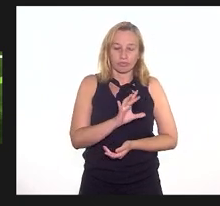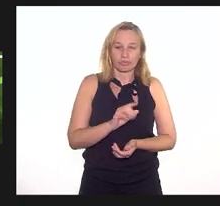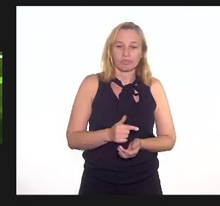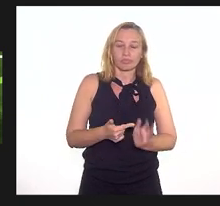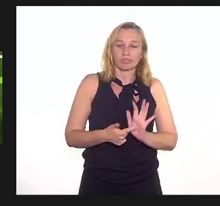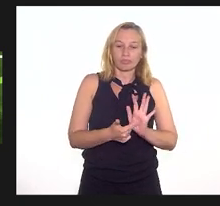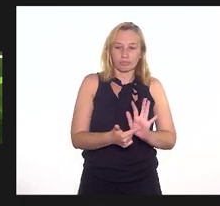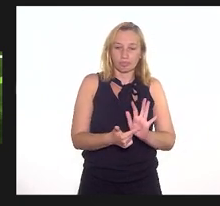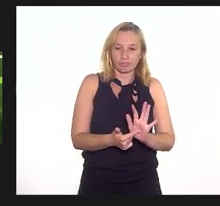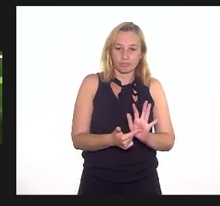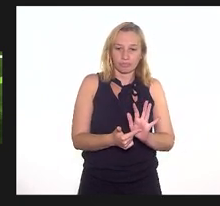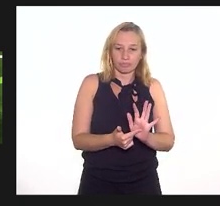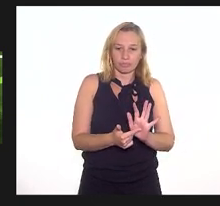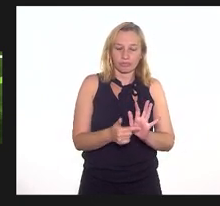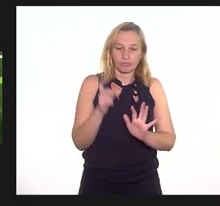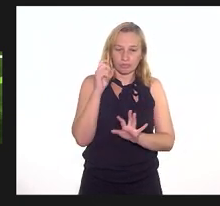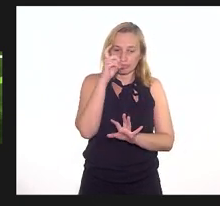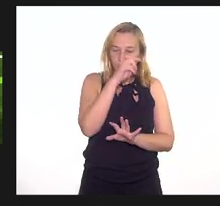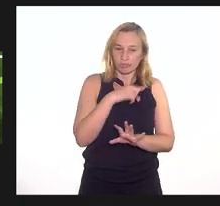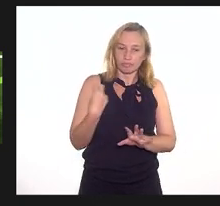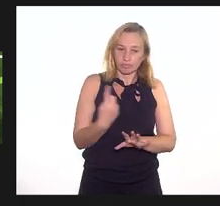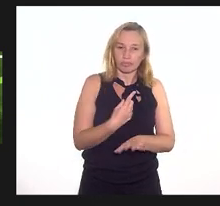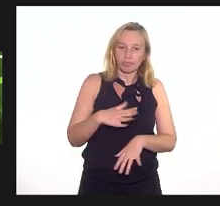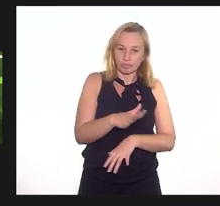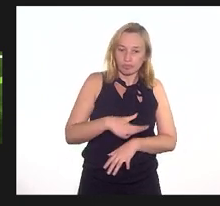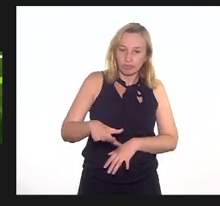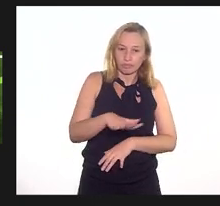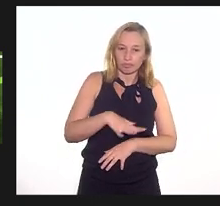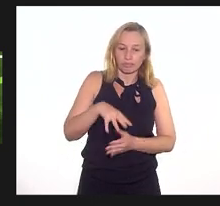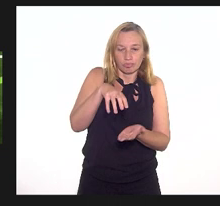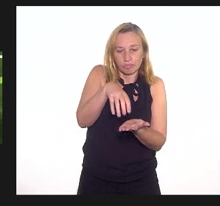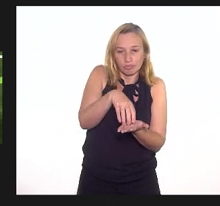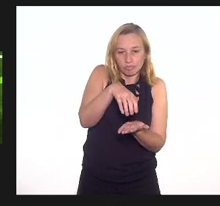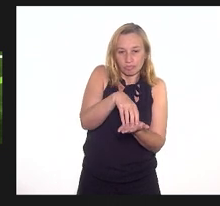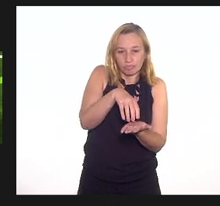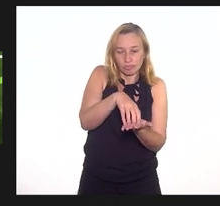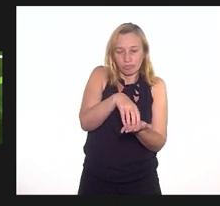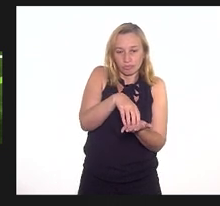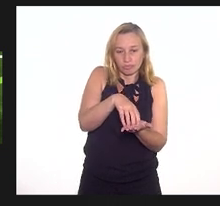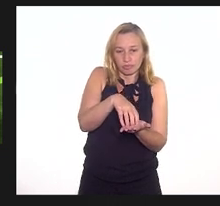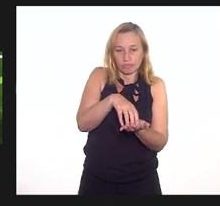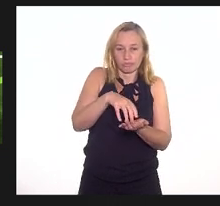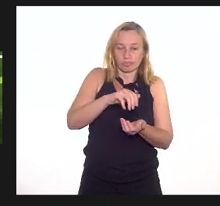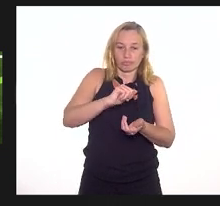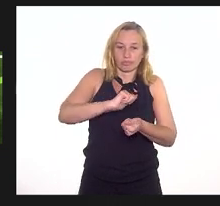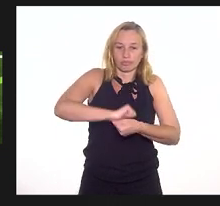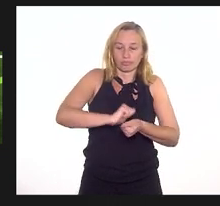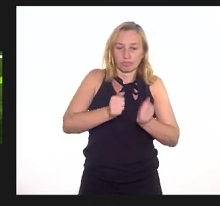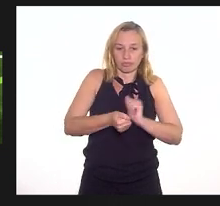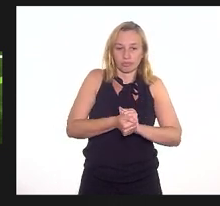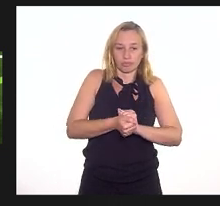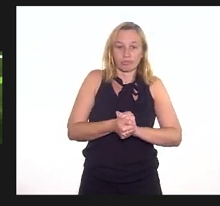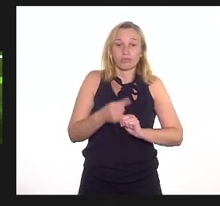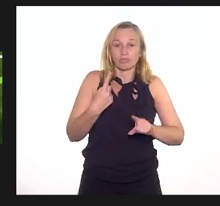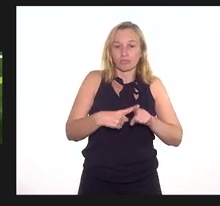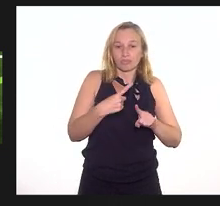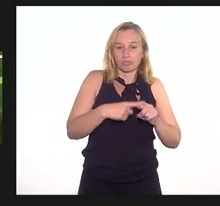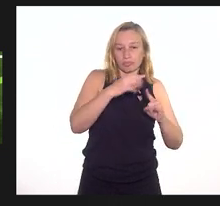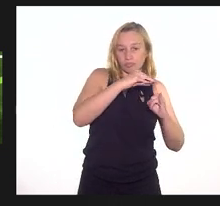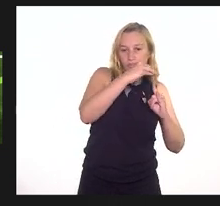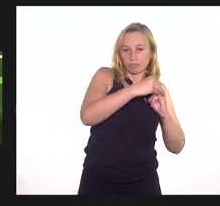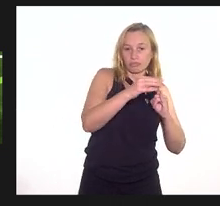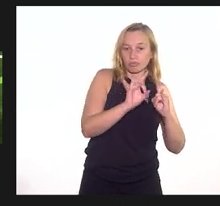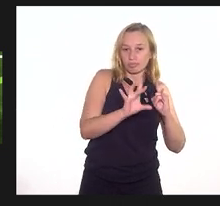uma fragilidade na nossa rede no que diz respeito a um centro habilitado, porque o Fernandes Figueira só atende criança, só atende